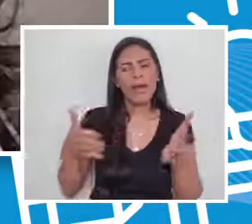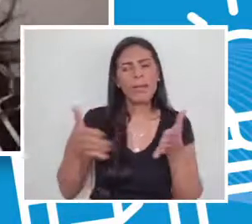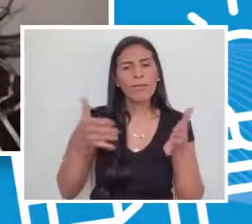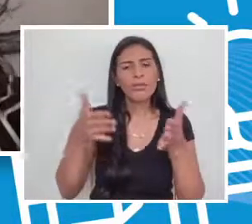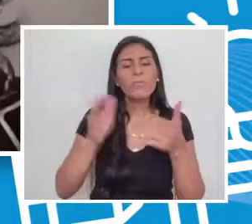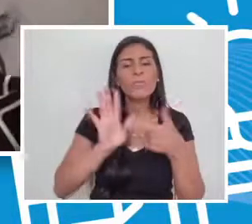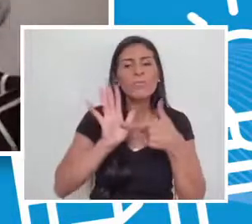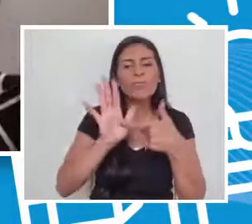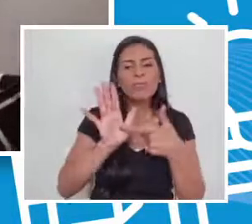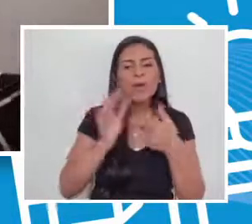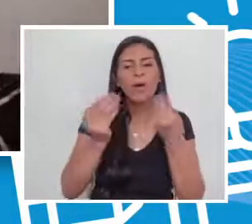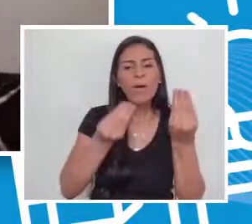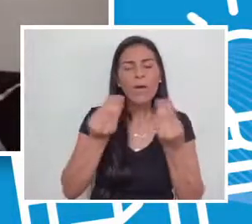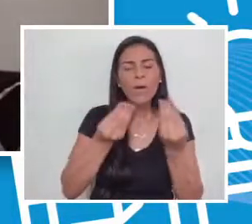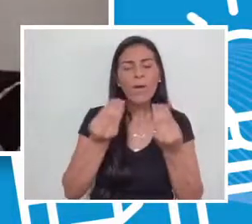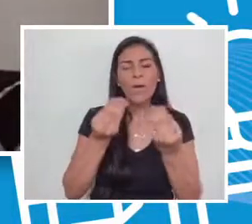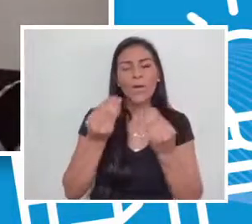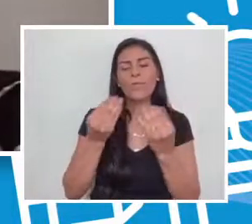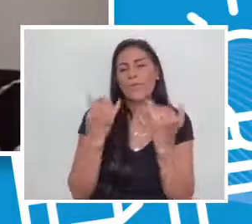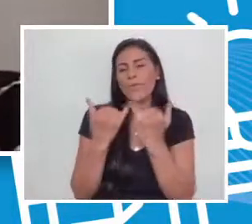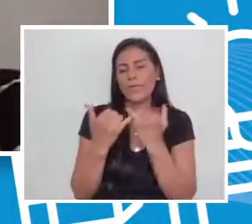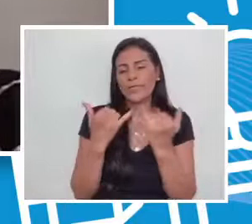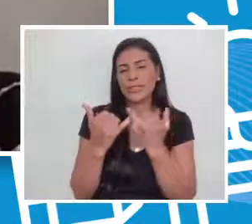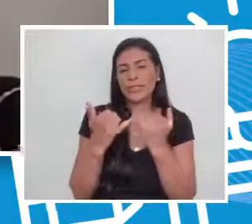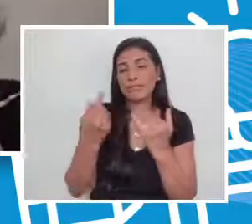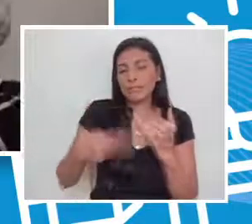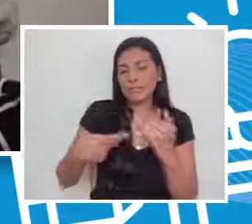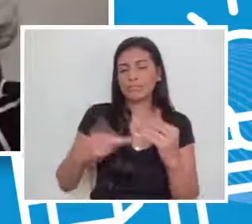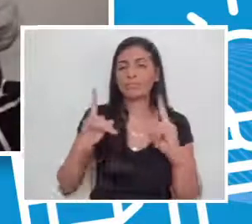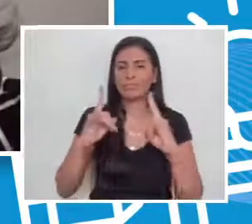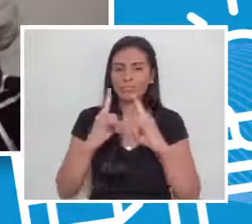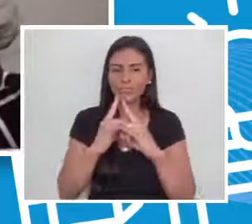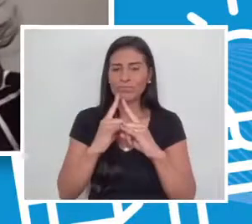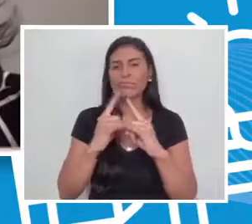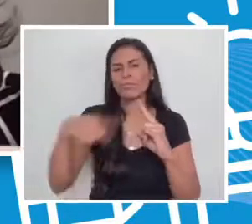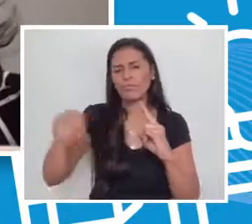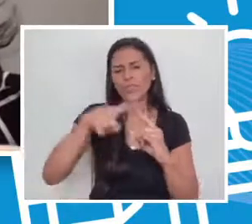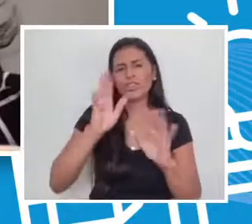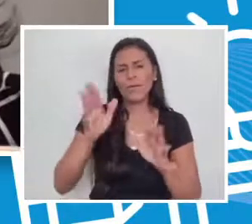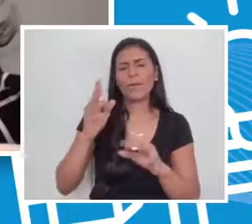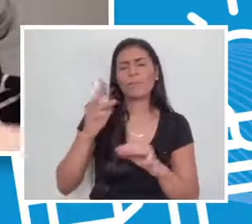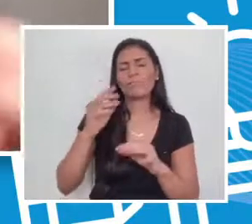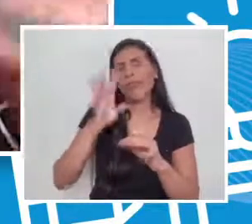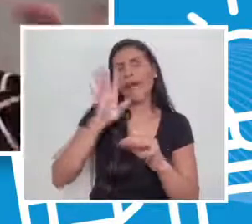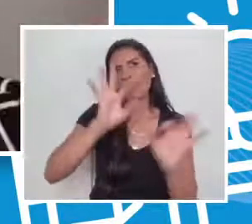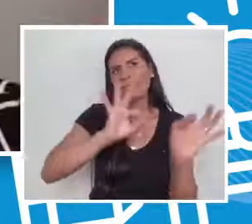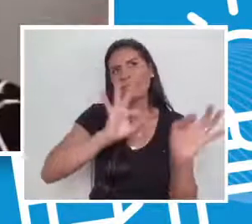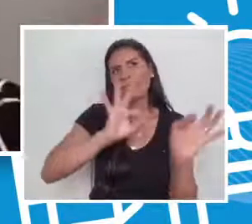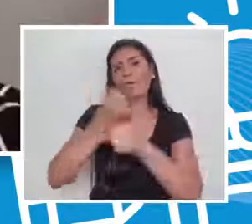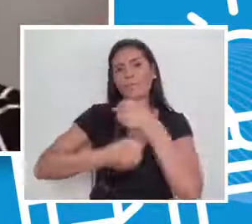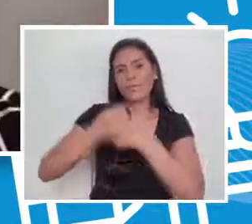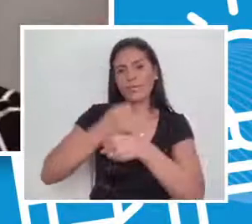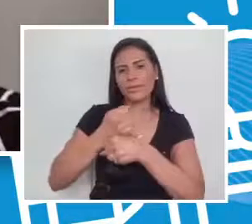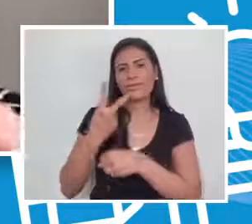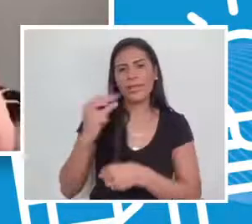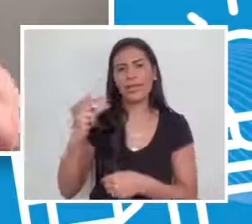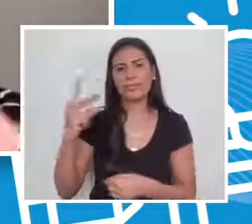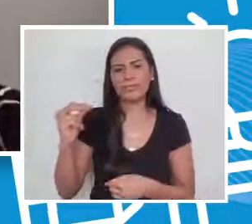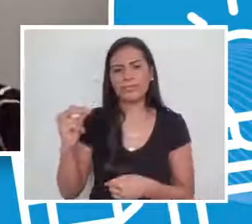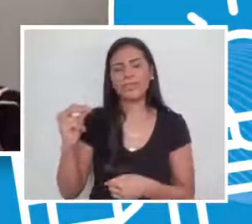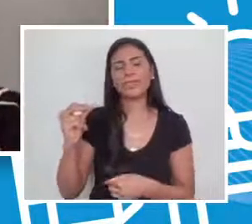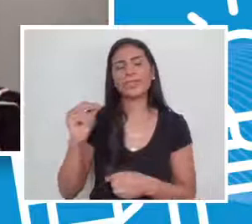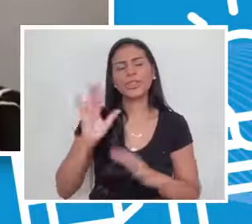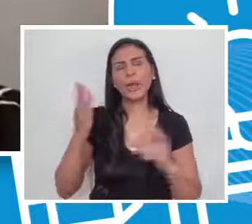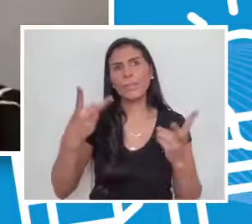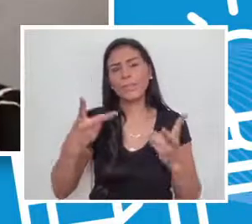assistiu em 2020, ela é uma organização assim, a gente tem uma fala de cada